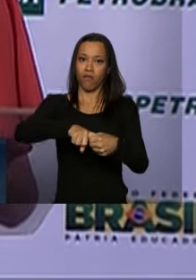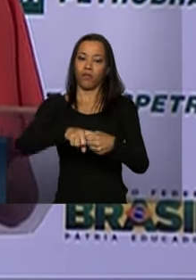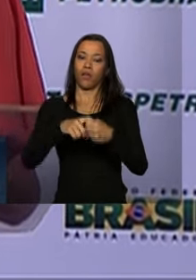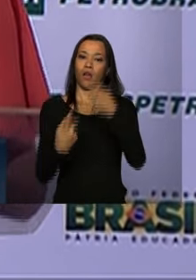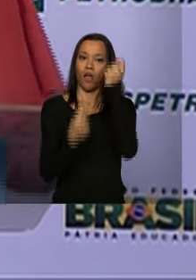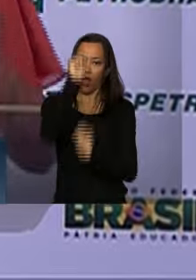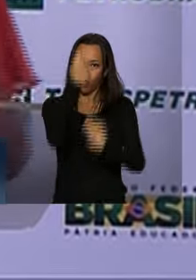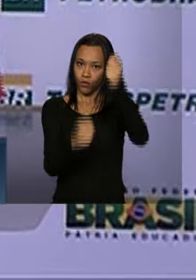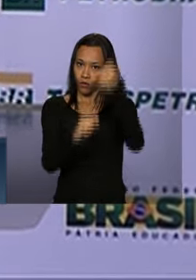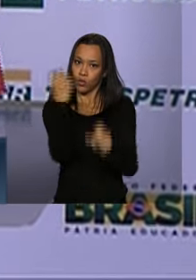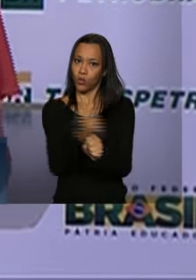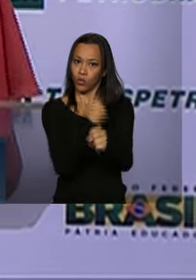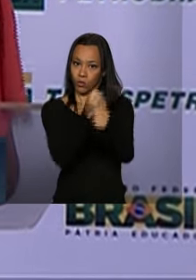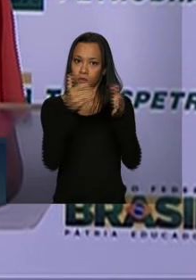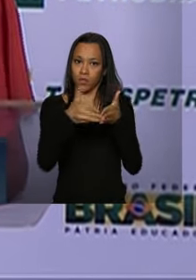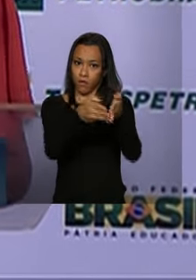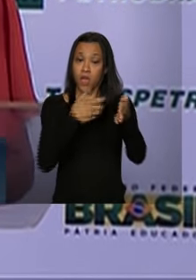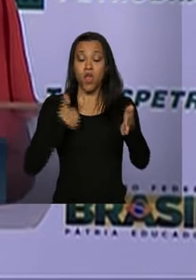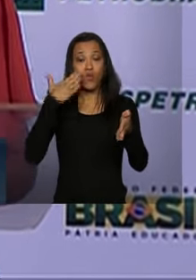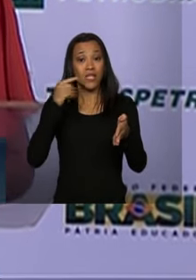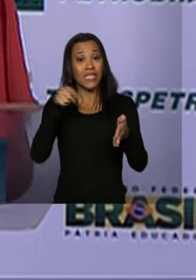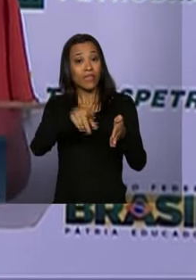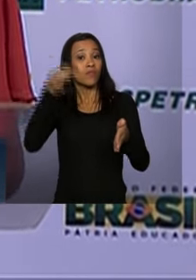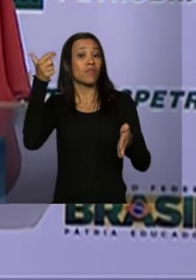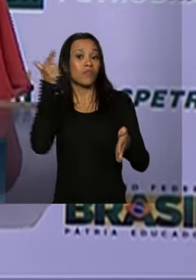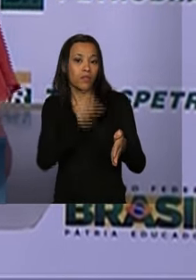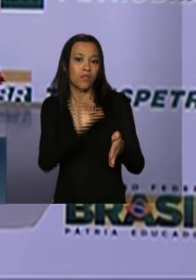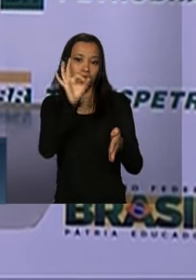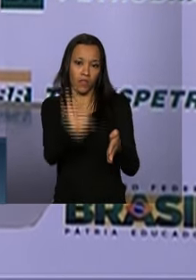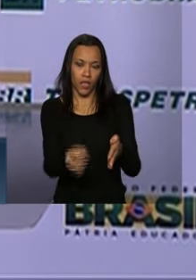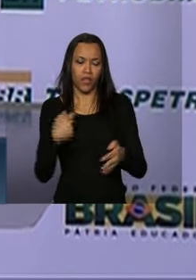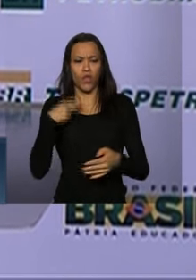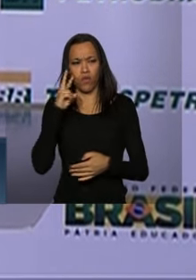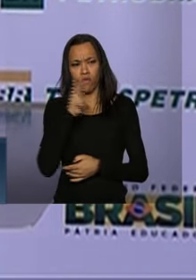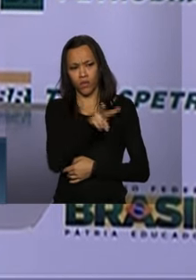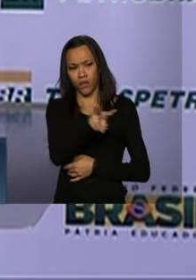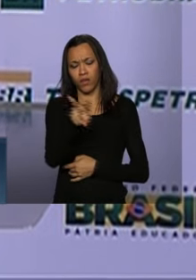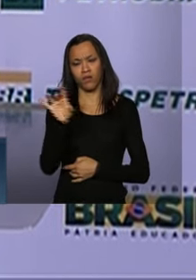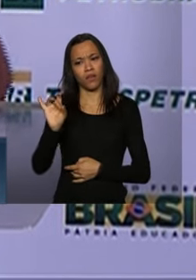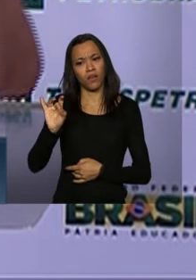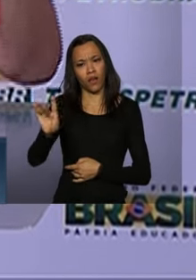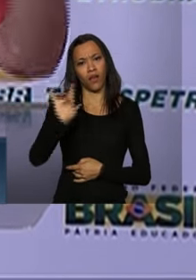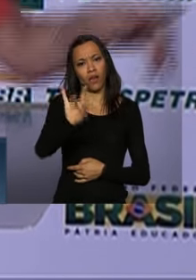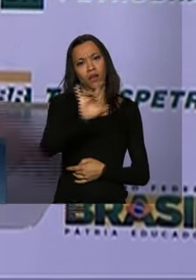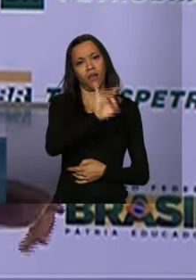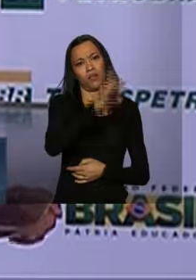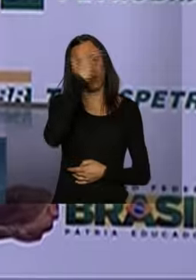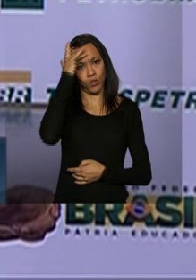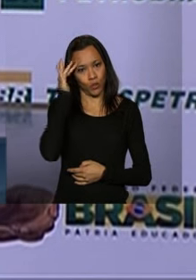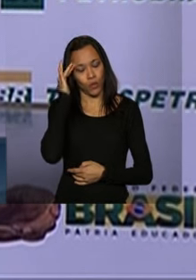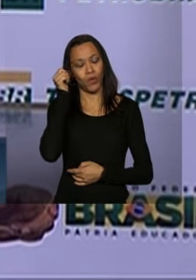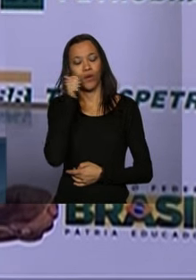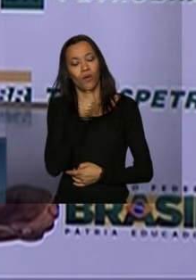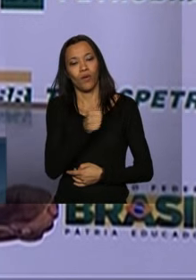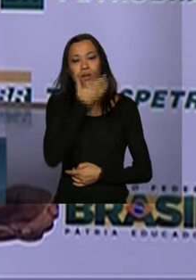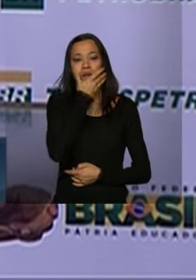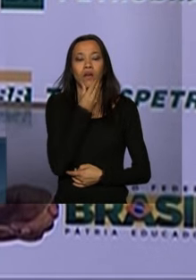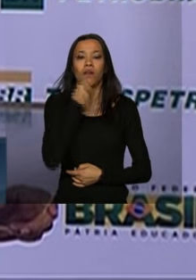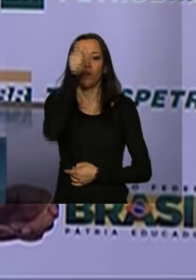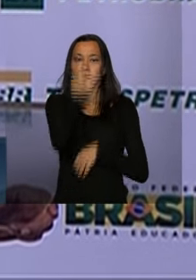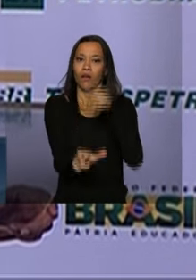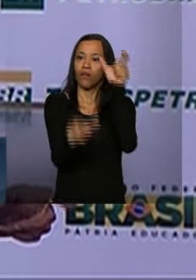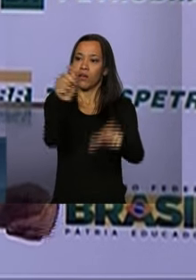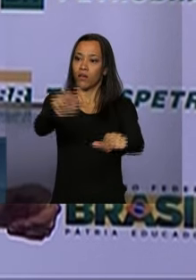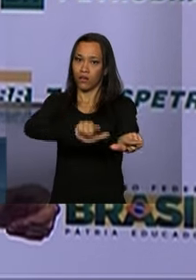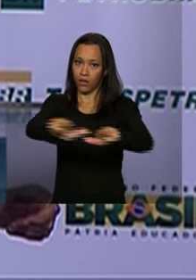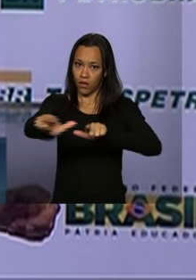deu certo. Eu sei porque eu vejo vocês, vejo cada um dos trabalhadores e das trabalhadoras